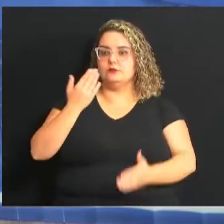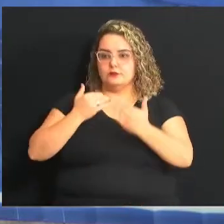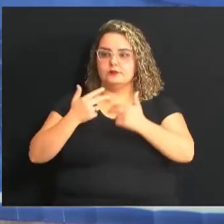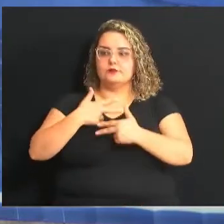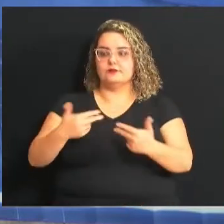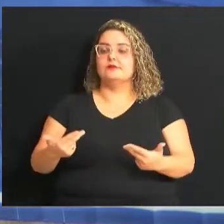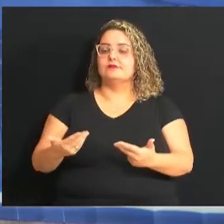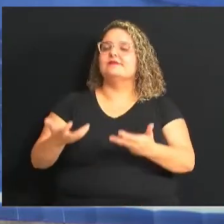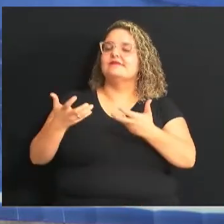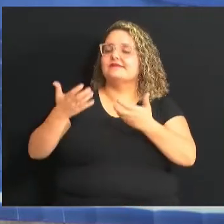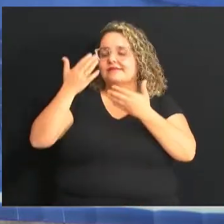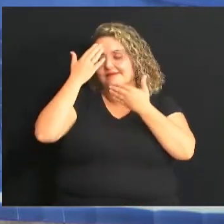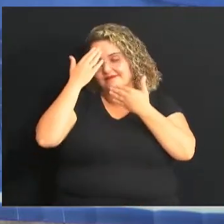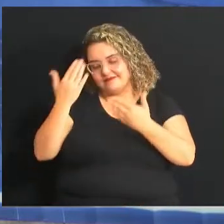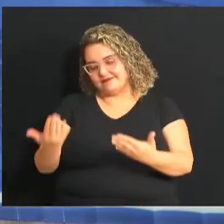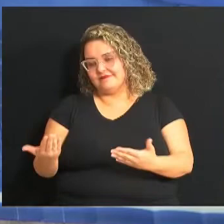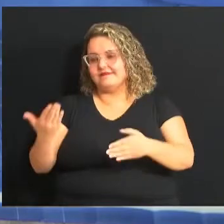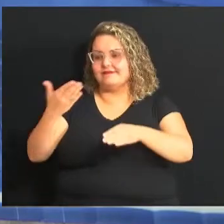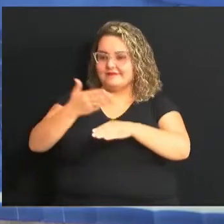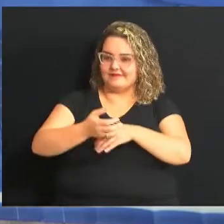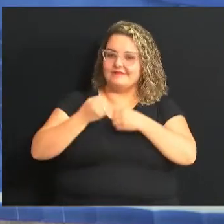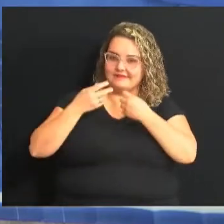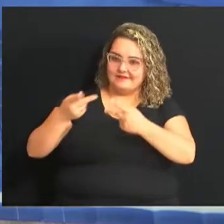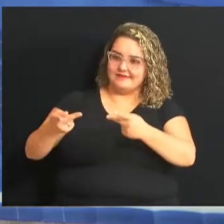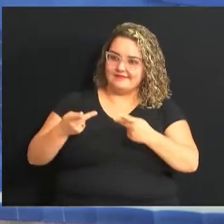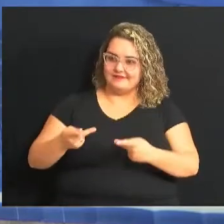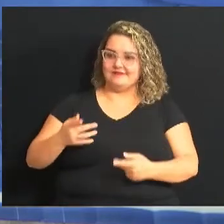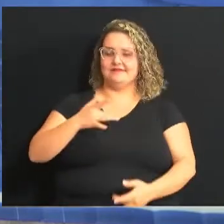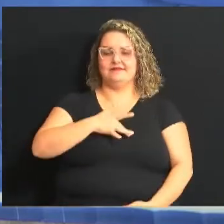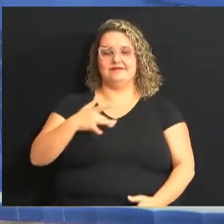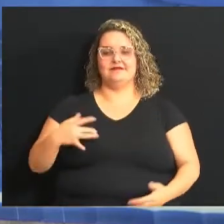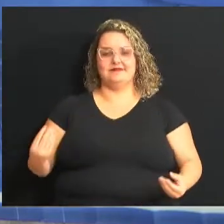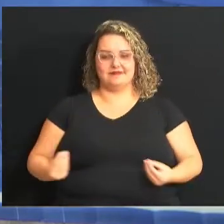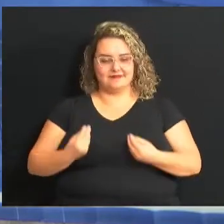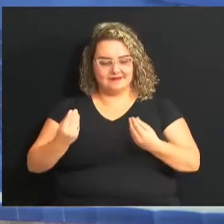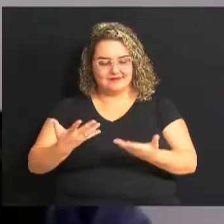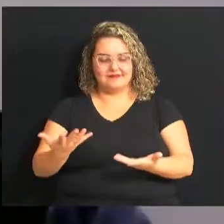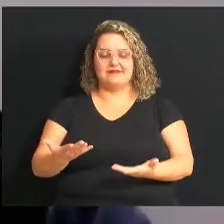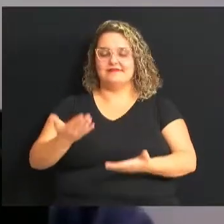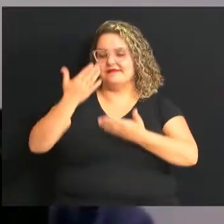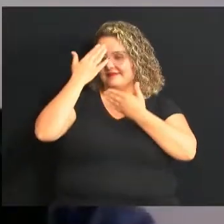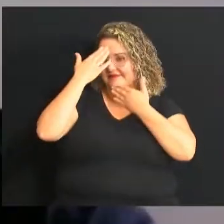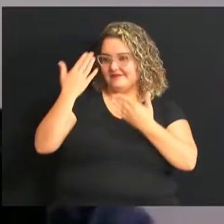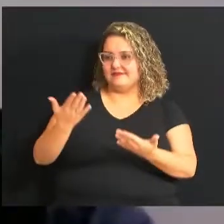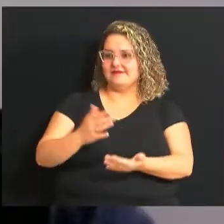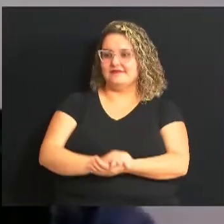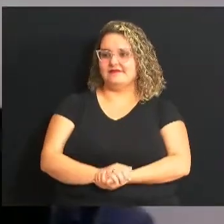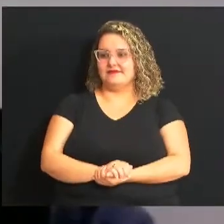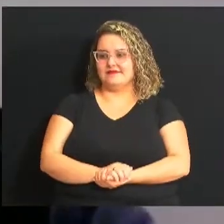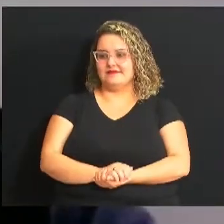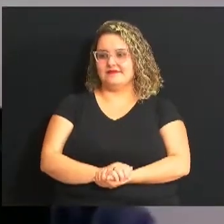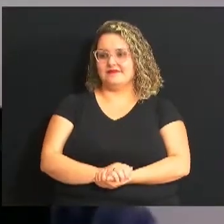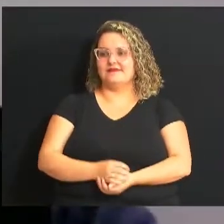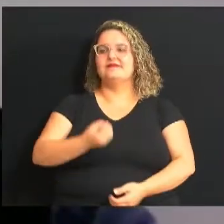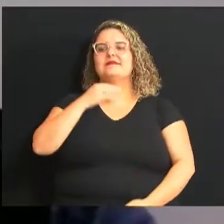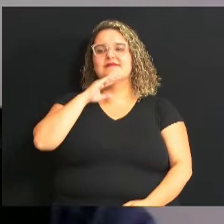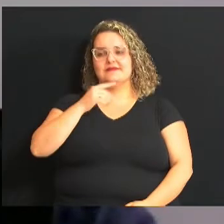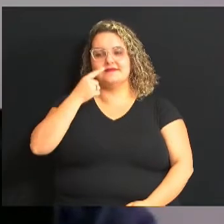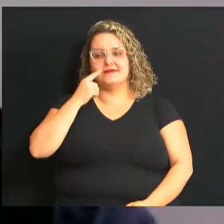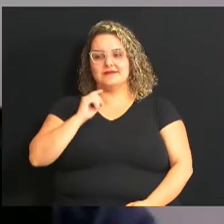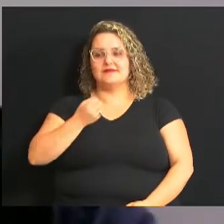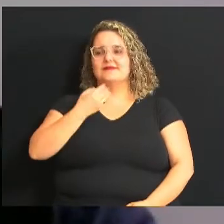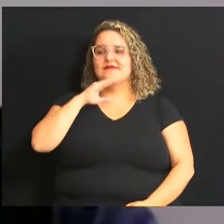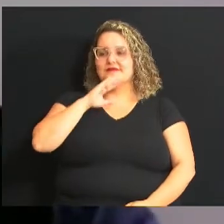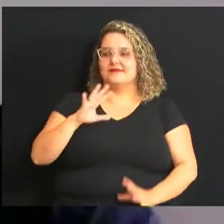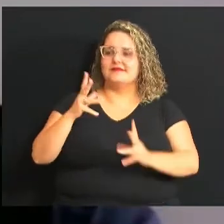a sua participação aqui. Seja muito bem-vindo no Saúde e Vida. Muito obrigada. Boa tarde, Viviane. Boa tarde a todos que